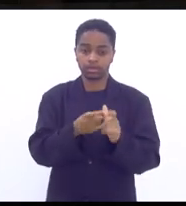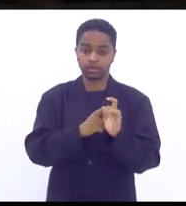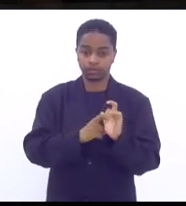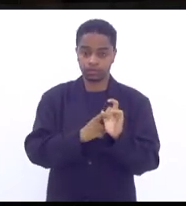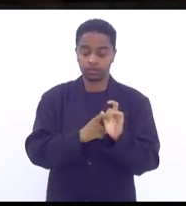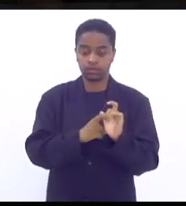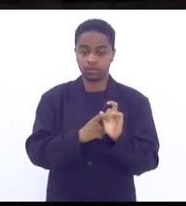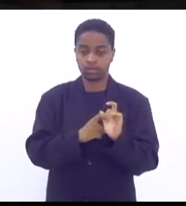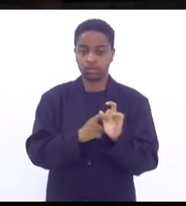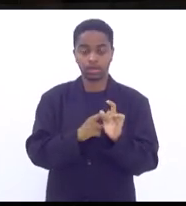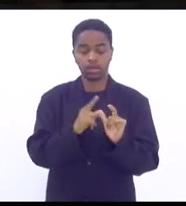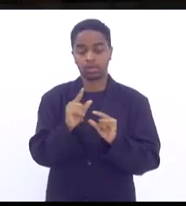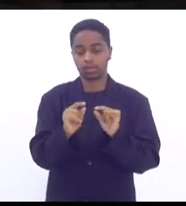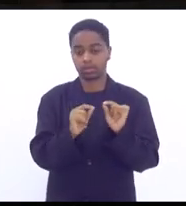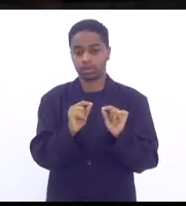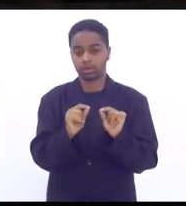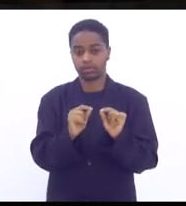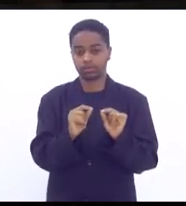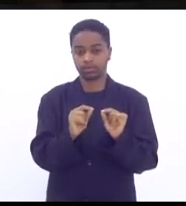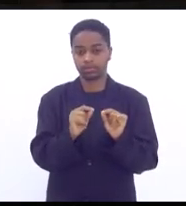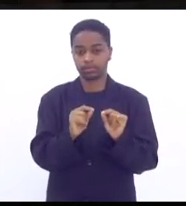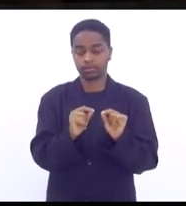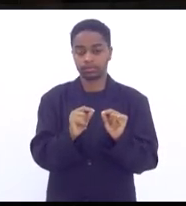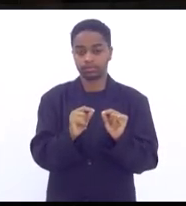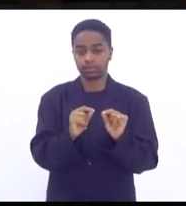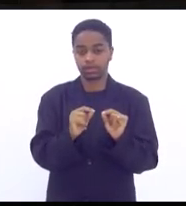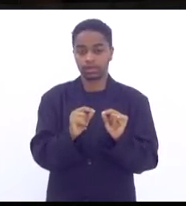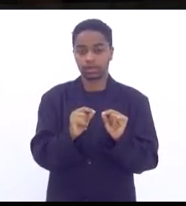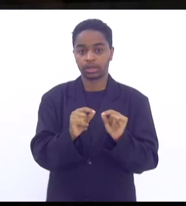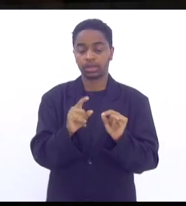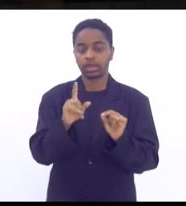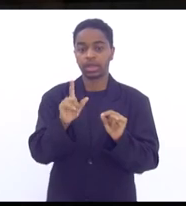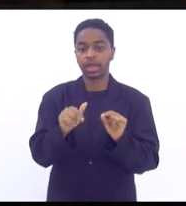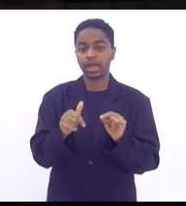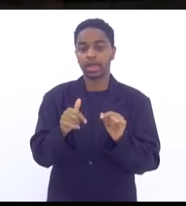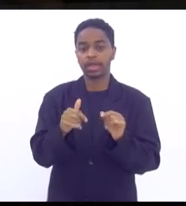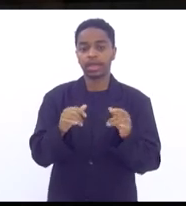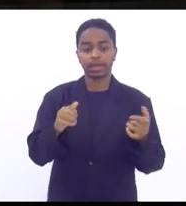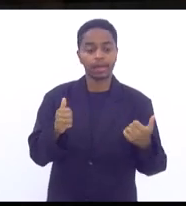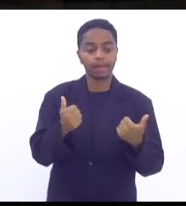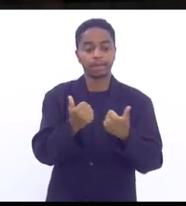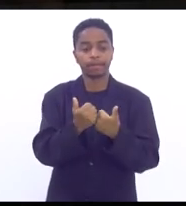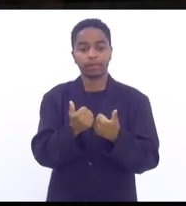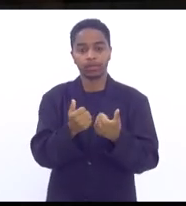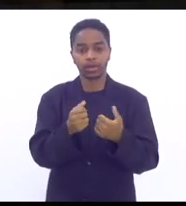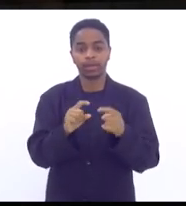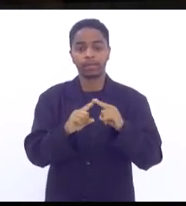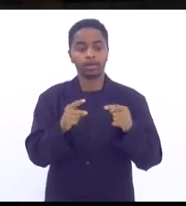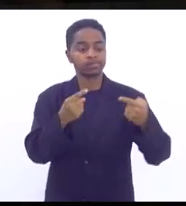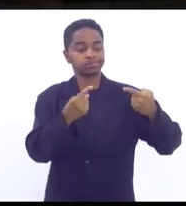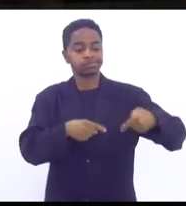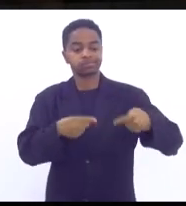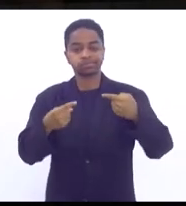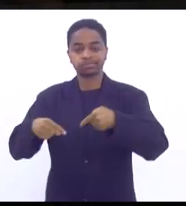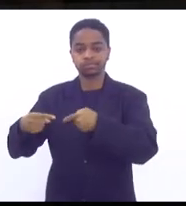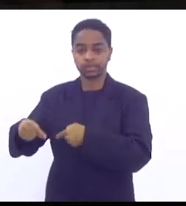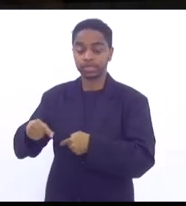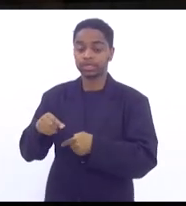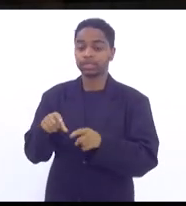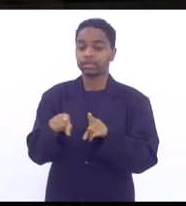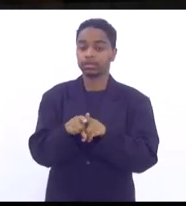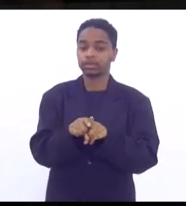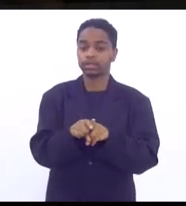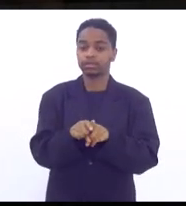é trazer lealdade à concorrência. E aquele que usa